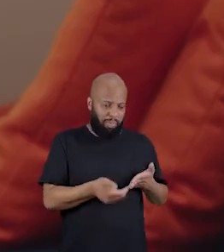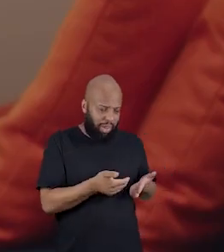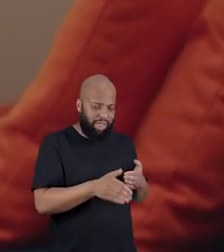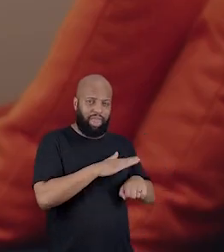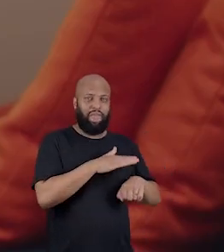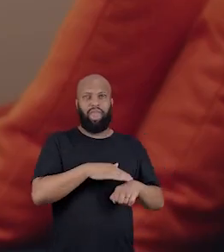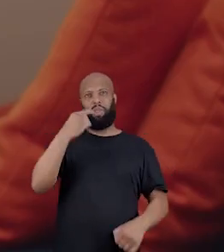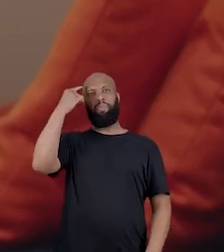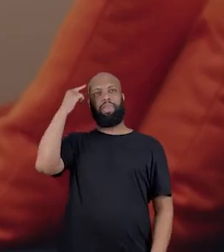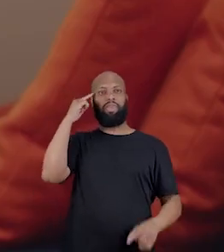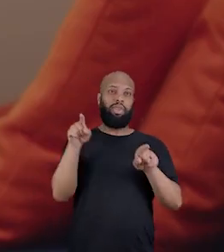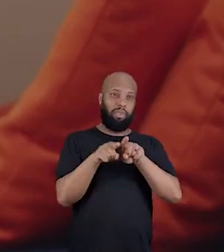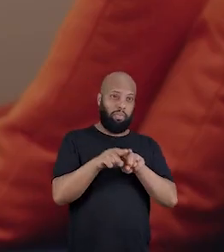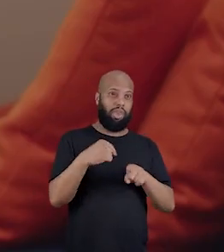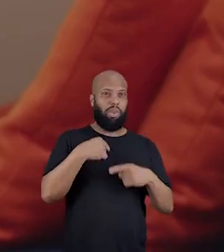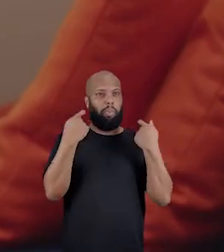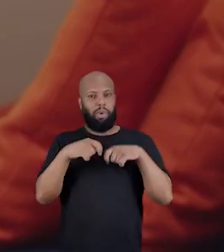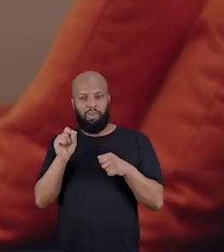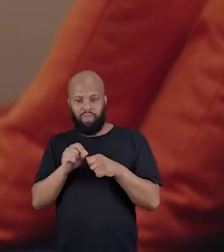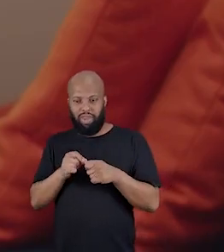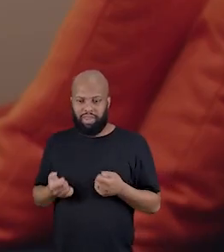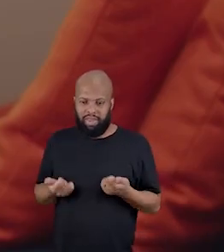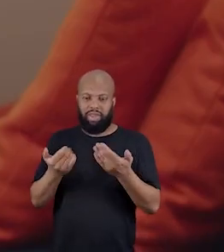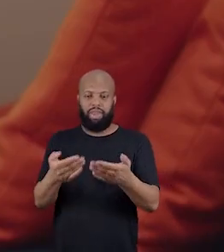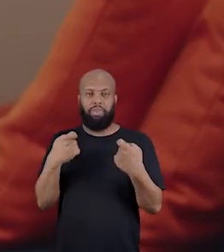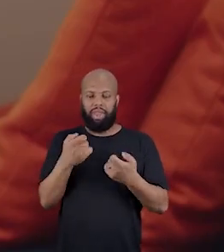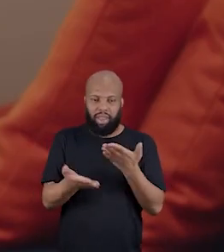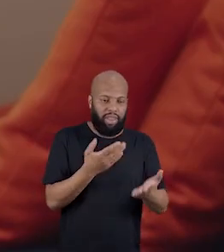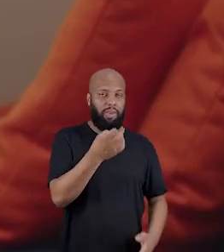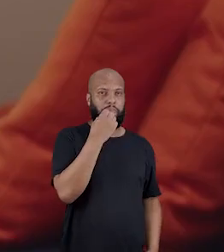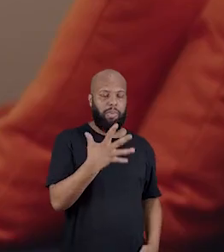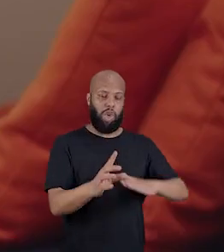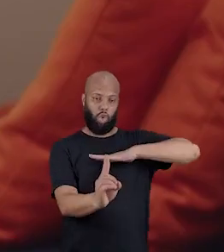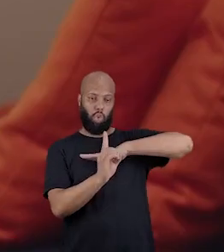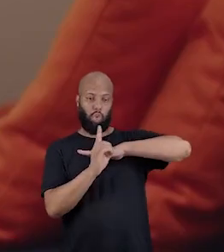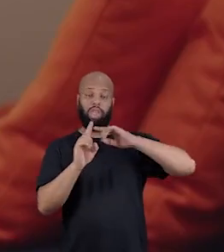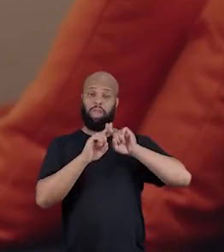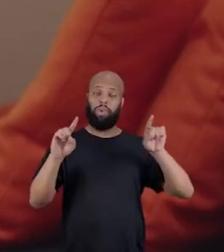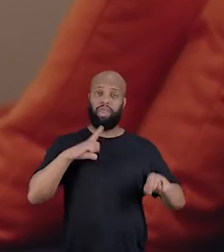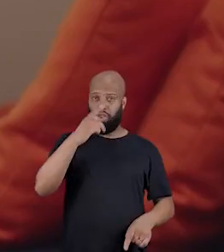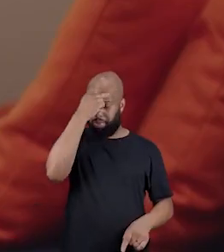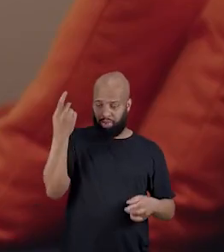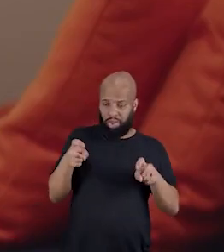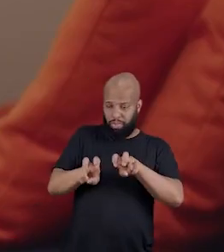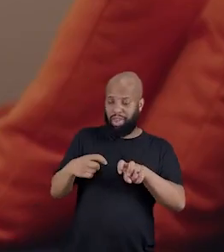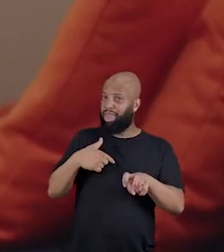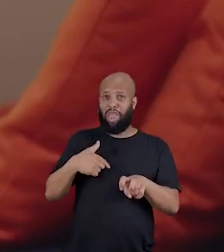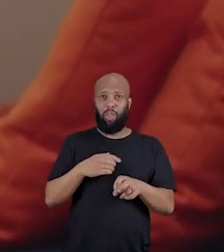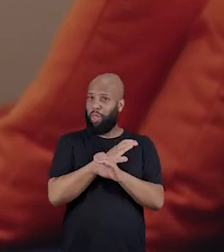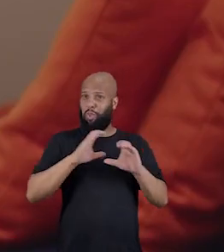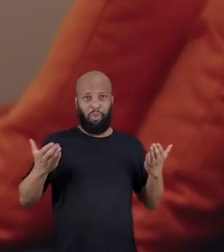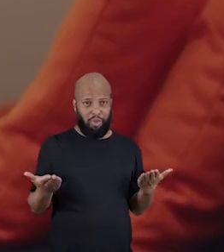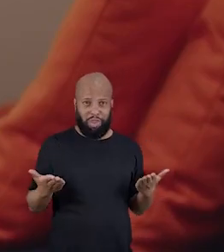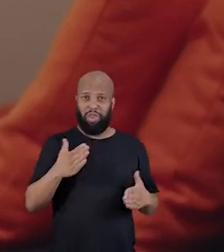vai gastar seu tempo pensando, eu tenho que fazer essa entrega, eu tenho que atender bem o cliente e tudo mais, mas tem alguém do meu lado que eu não